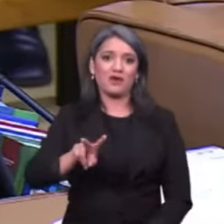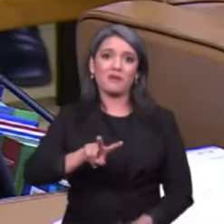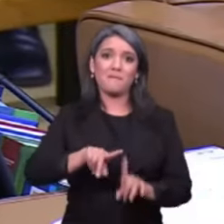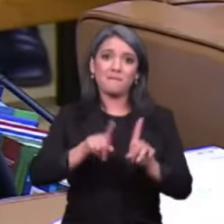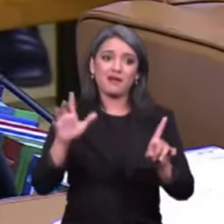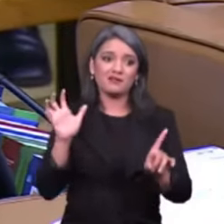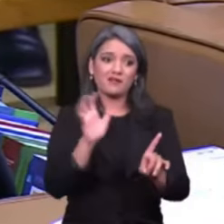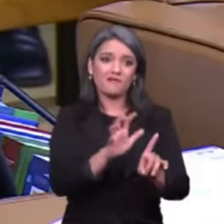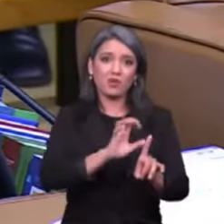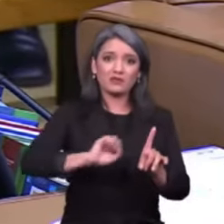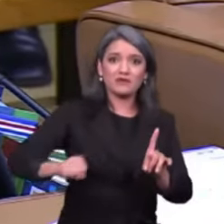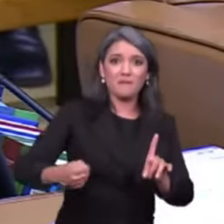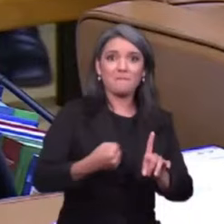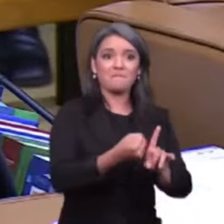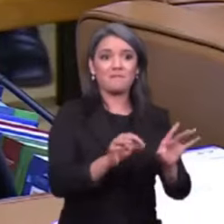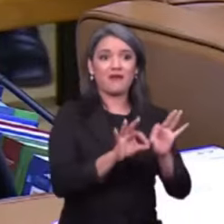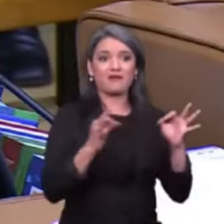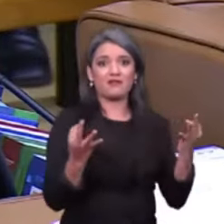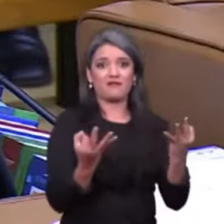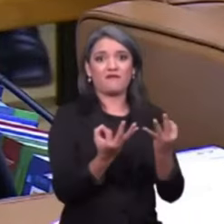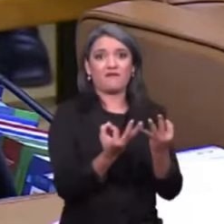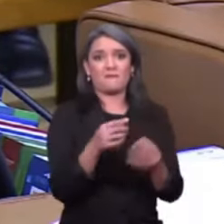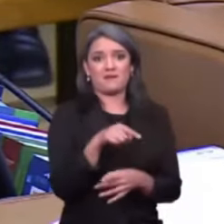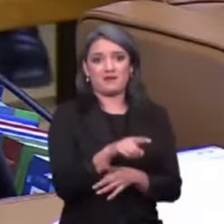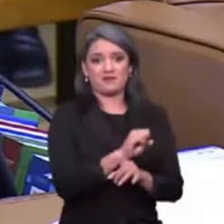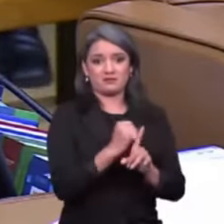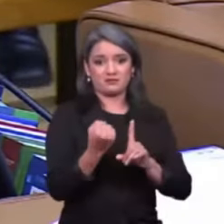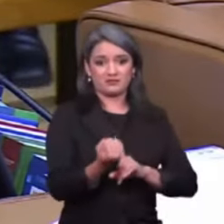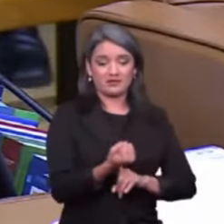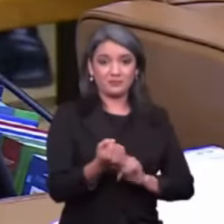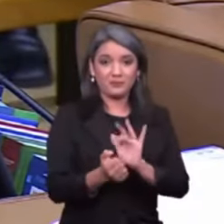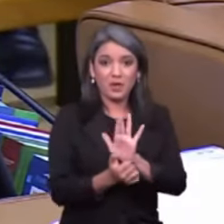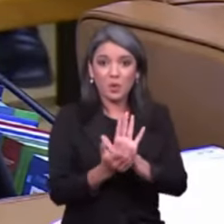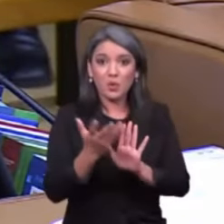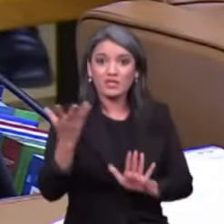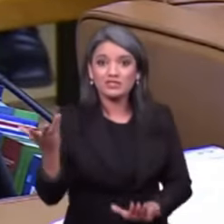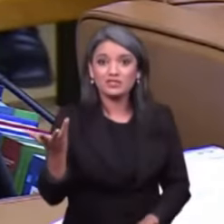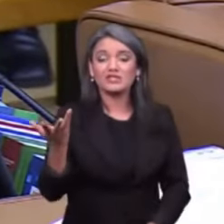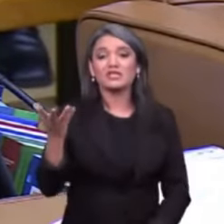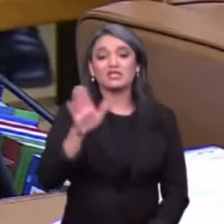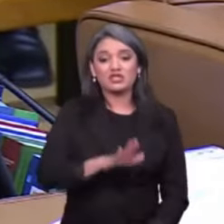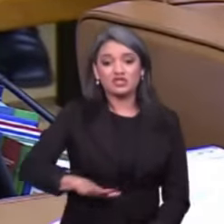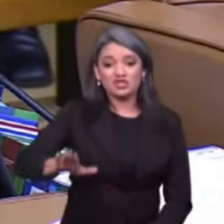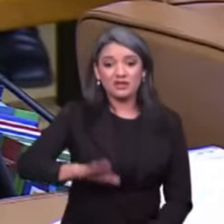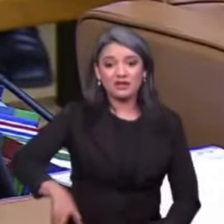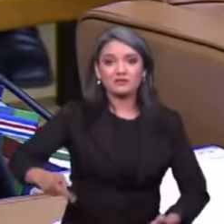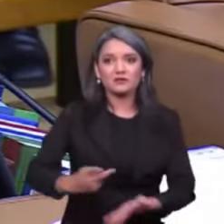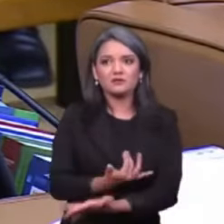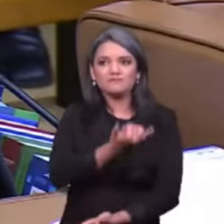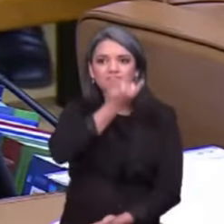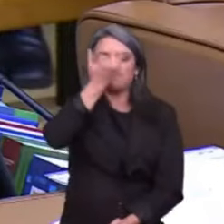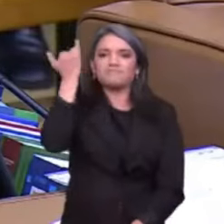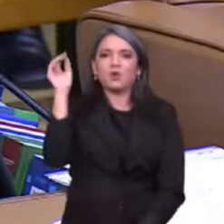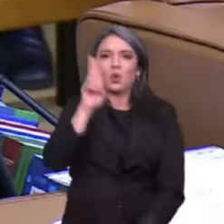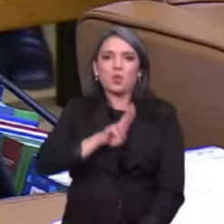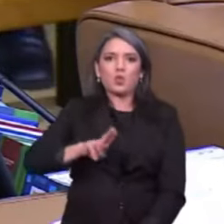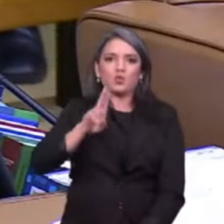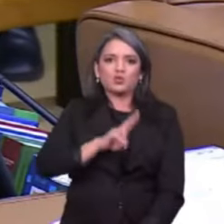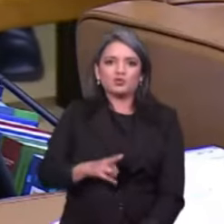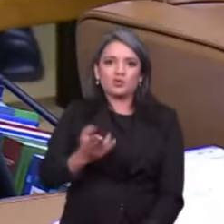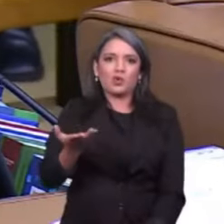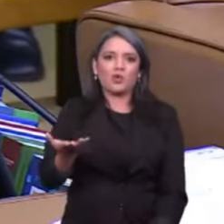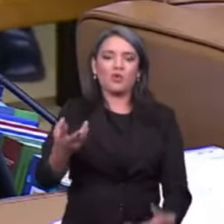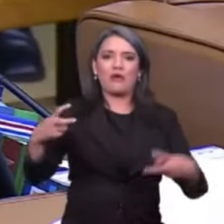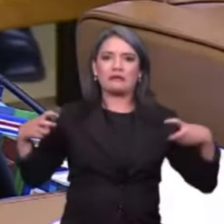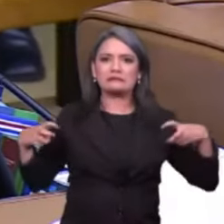sociedade. O número de crianças intoxicadas por ingestão acidental que chegam na emergência, os acidentes de